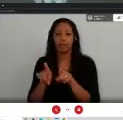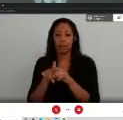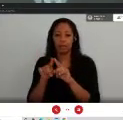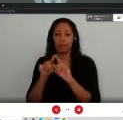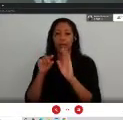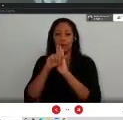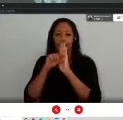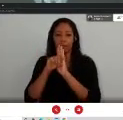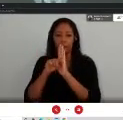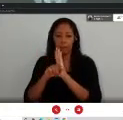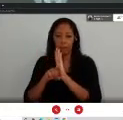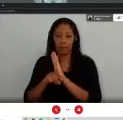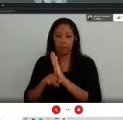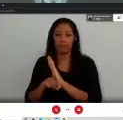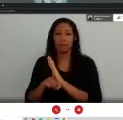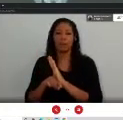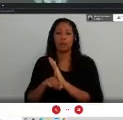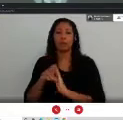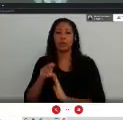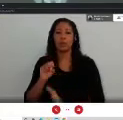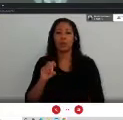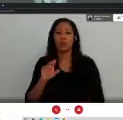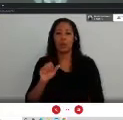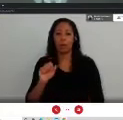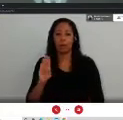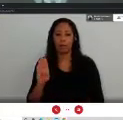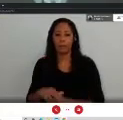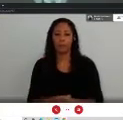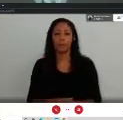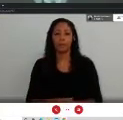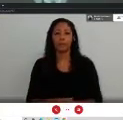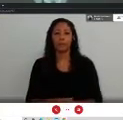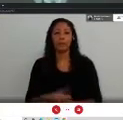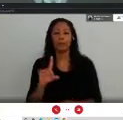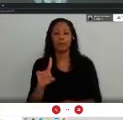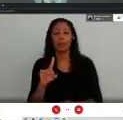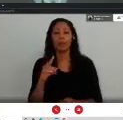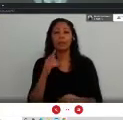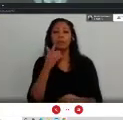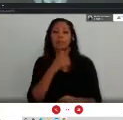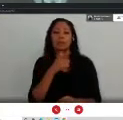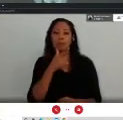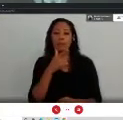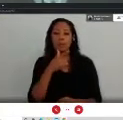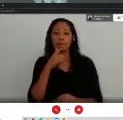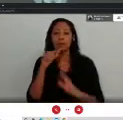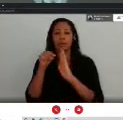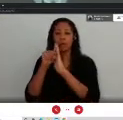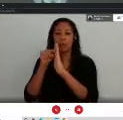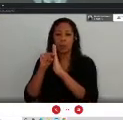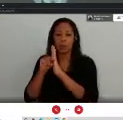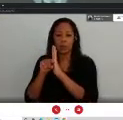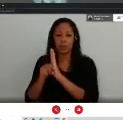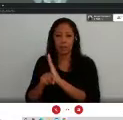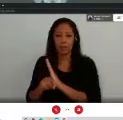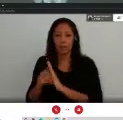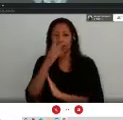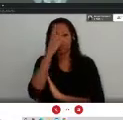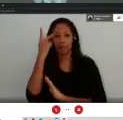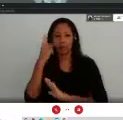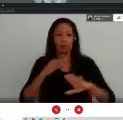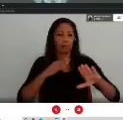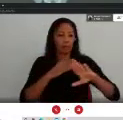coleta do suave. Com isso, a gente acaba com aquelas filas daquelas pessoas que vão ao laboratório